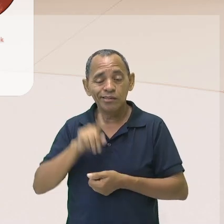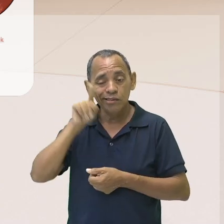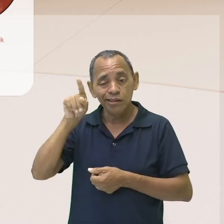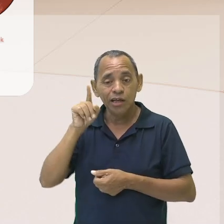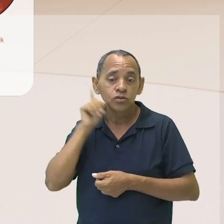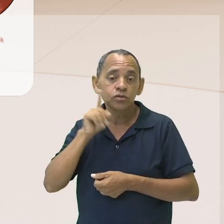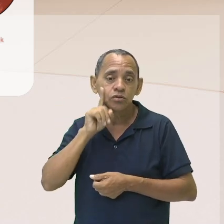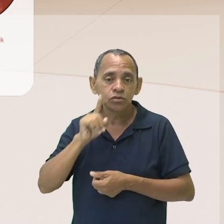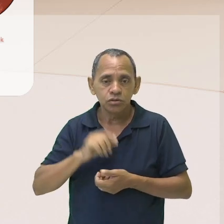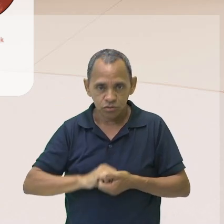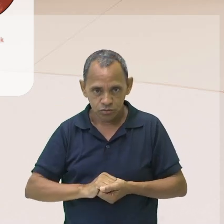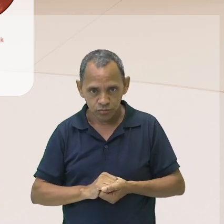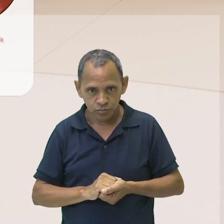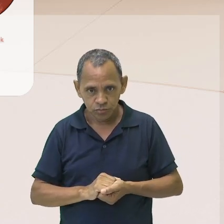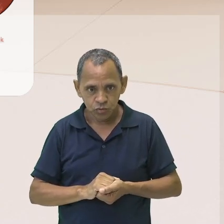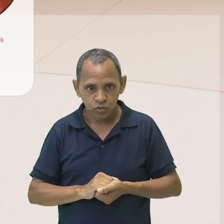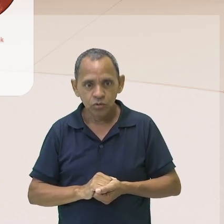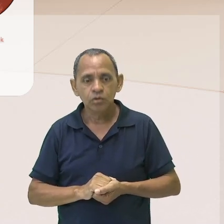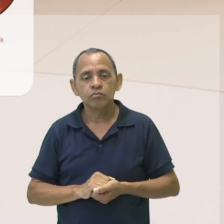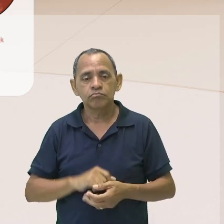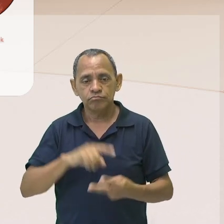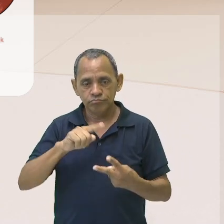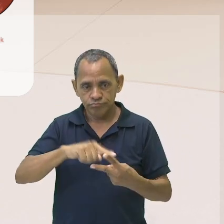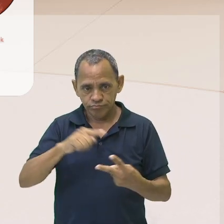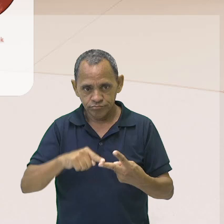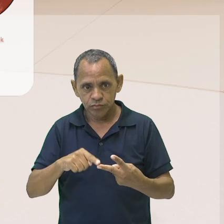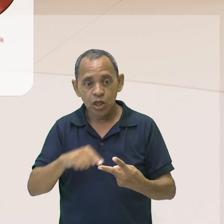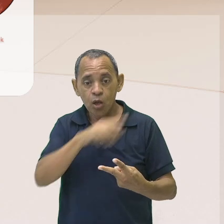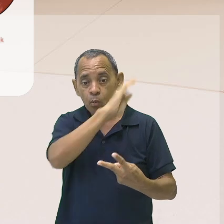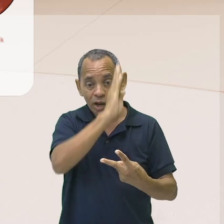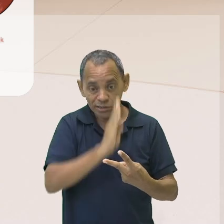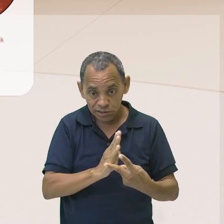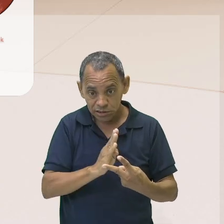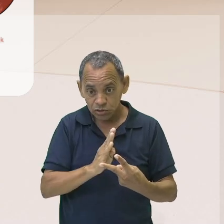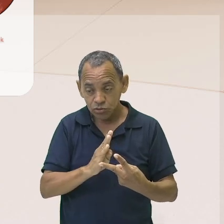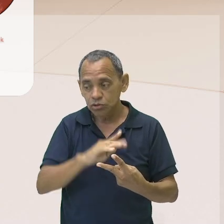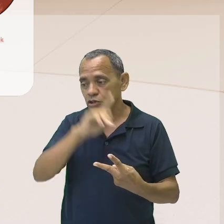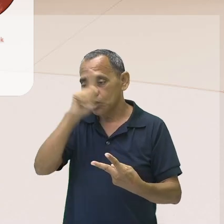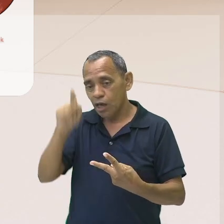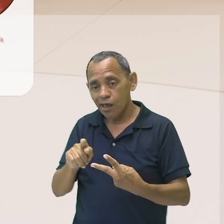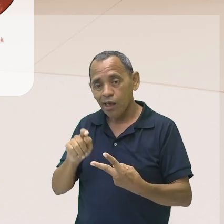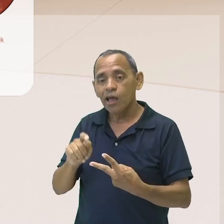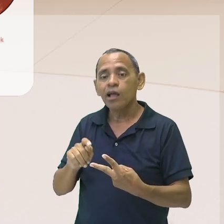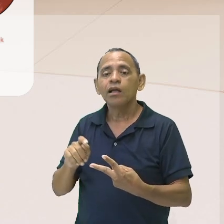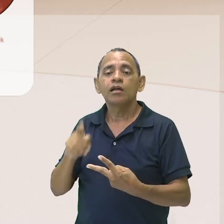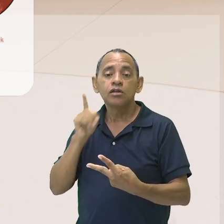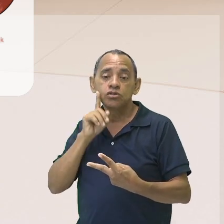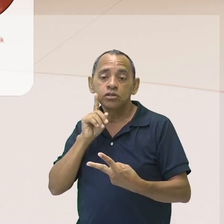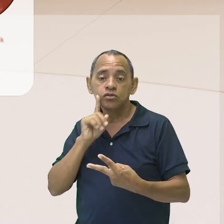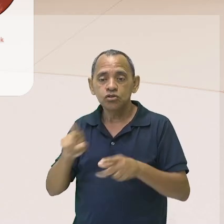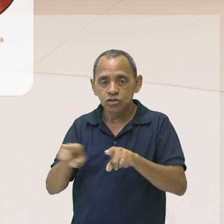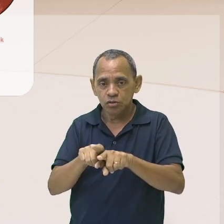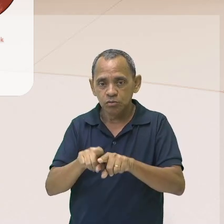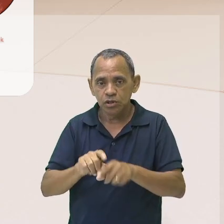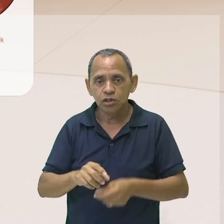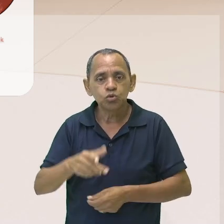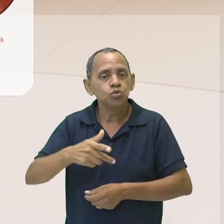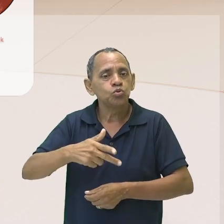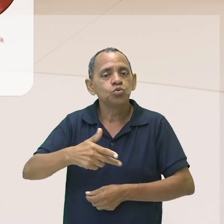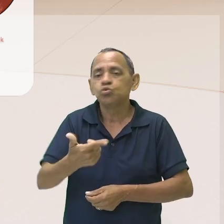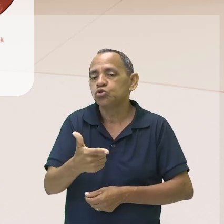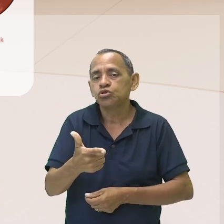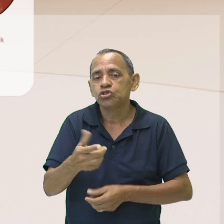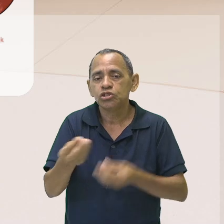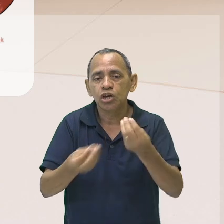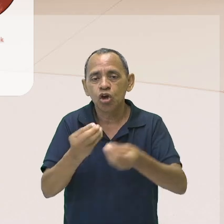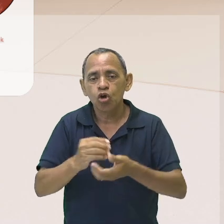Brasil ou como os Estados Unidos, a gente não teria recursos naturais para produzir todas as mercadorias, né?